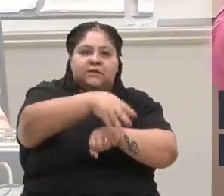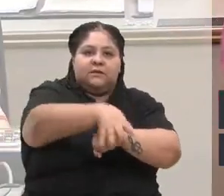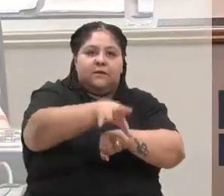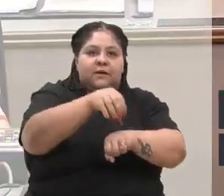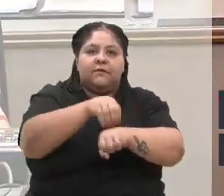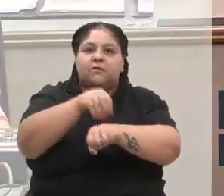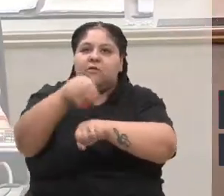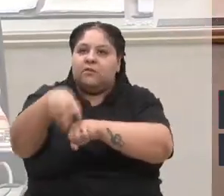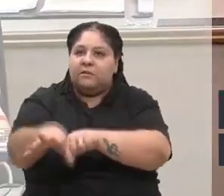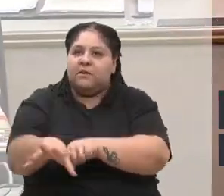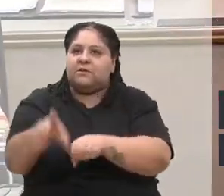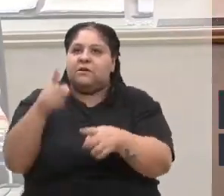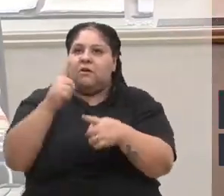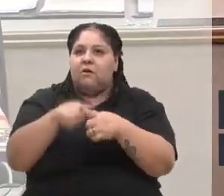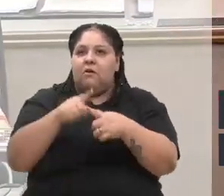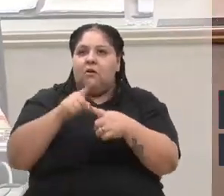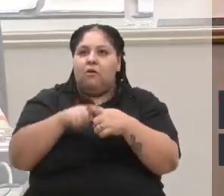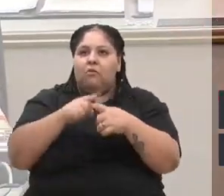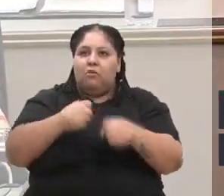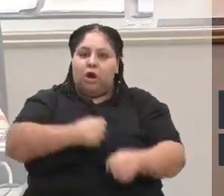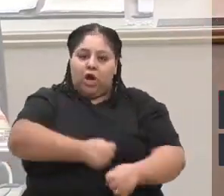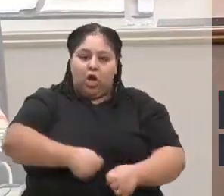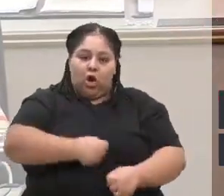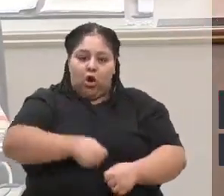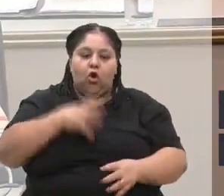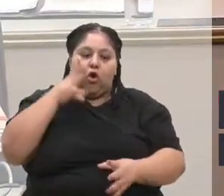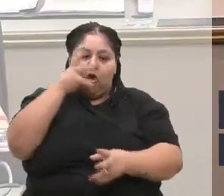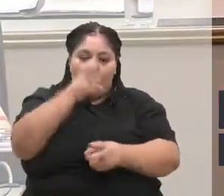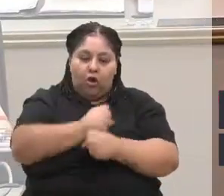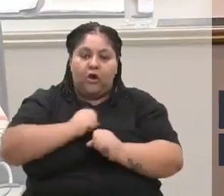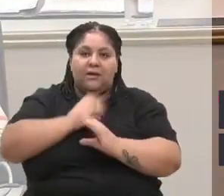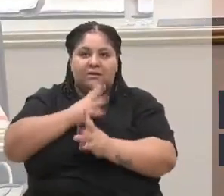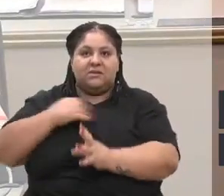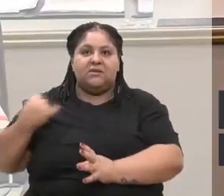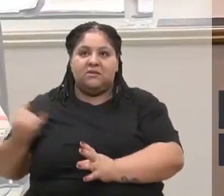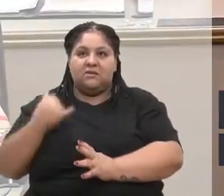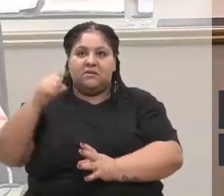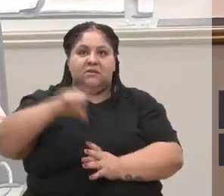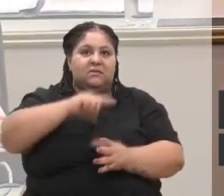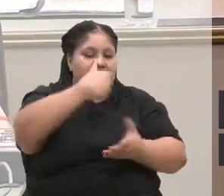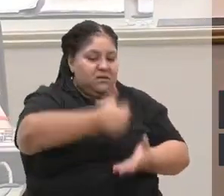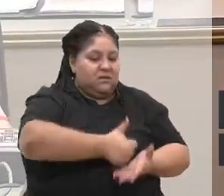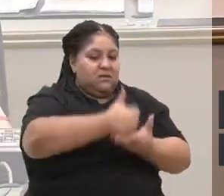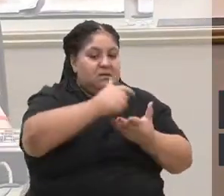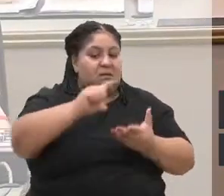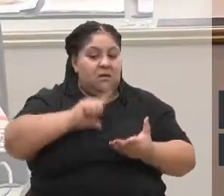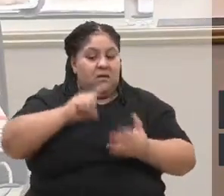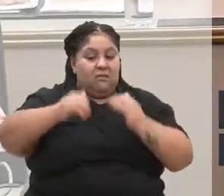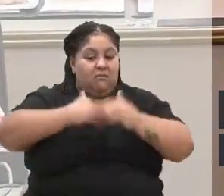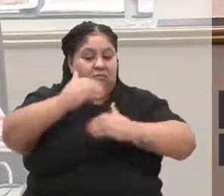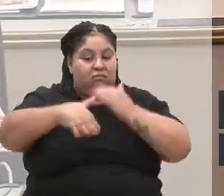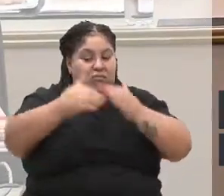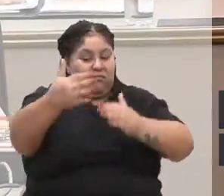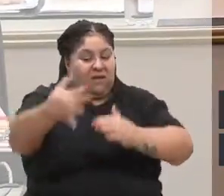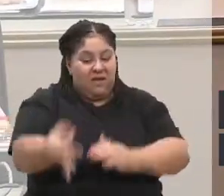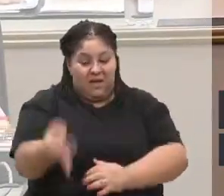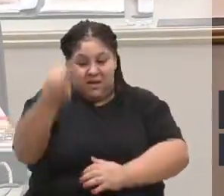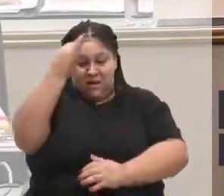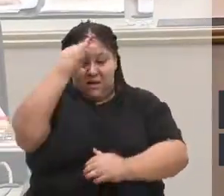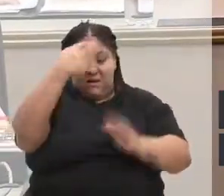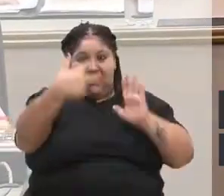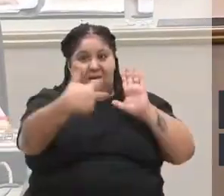buscar informações, vereador Bortola, é importantíssima, tem o meu apoio, mas temos que ir além, conscientizar e chamar a